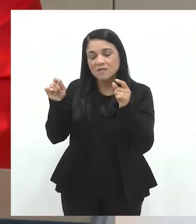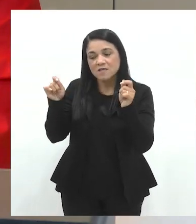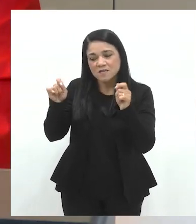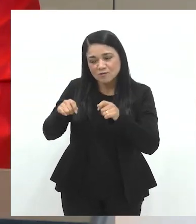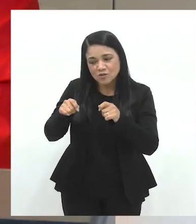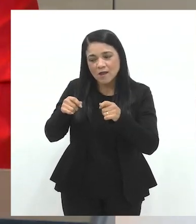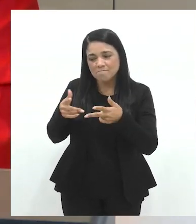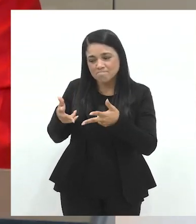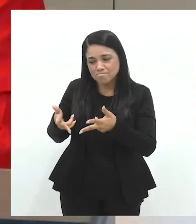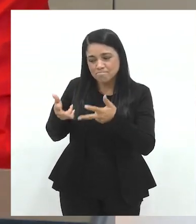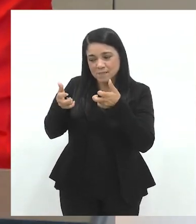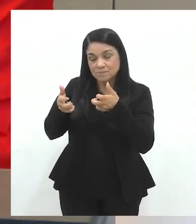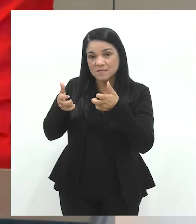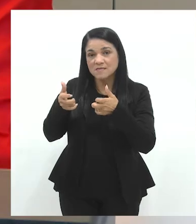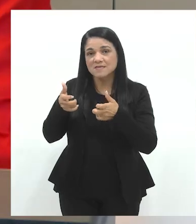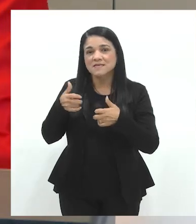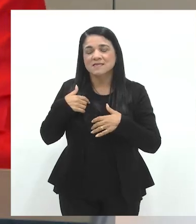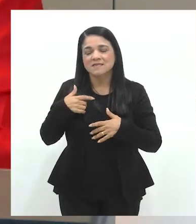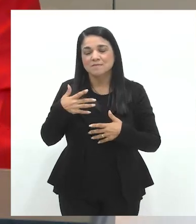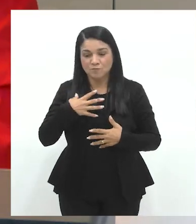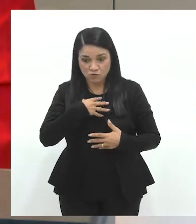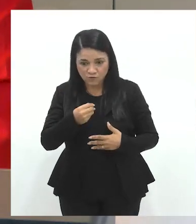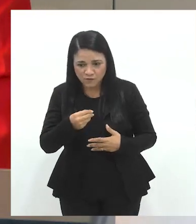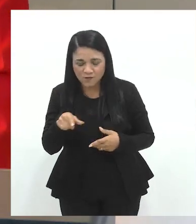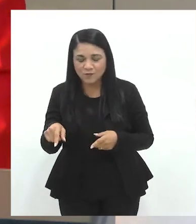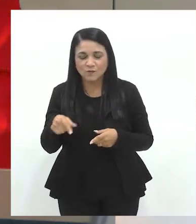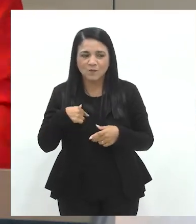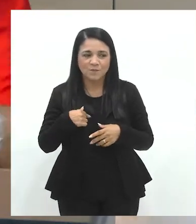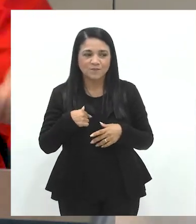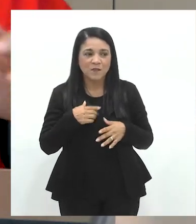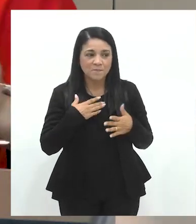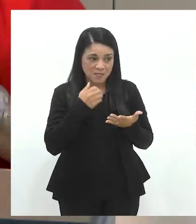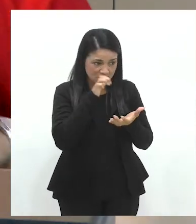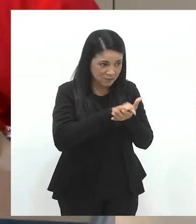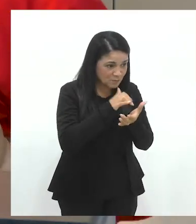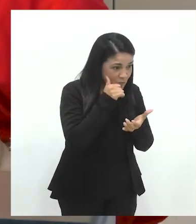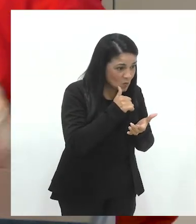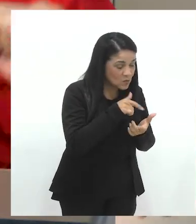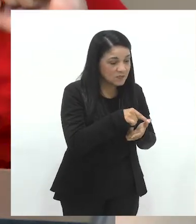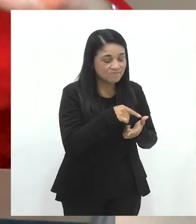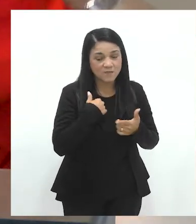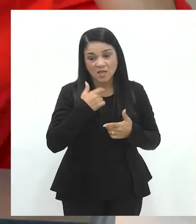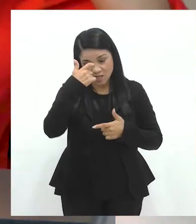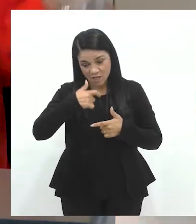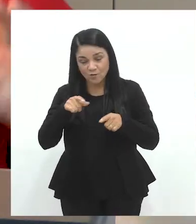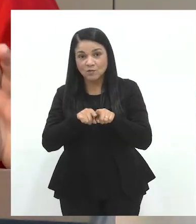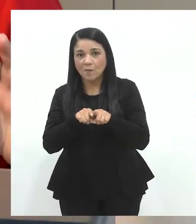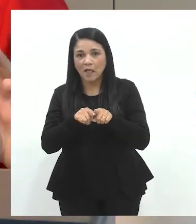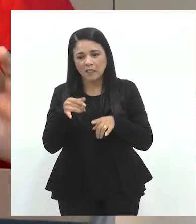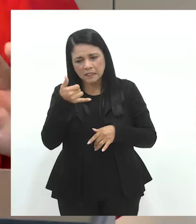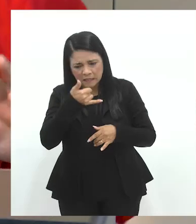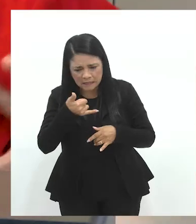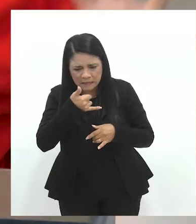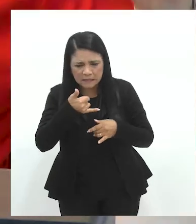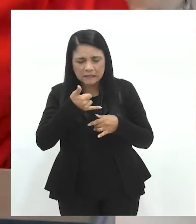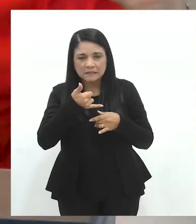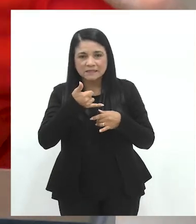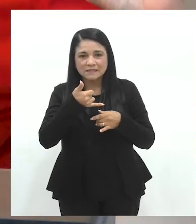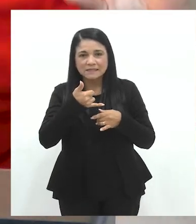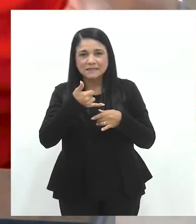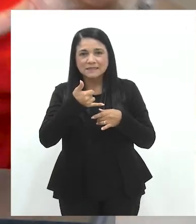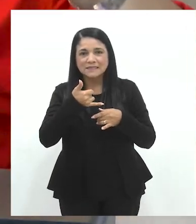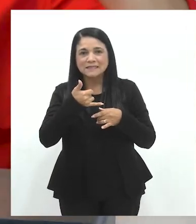já peguei também as crianças, a mamãe numa tela, cada criança numa tela e eu em outra. E todo